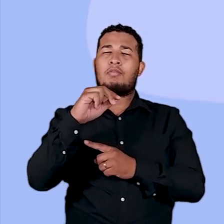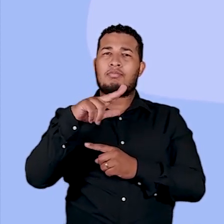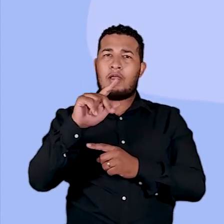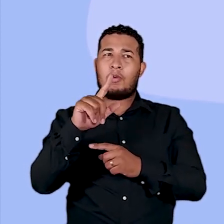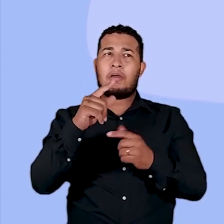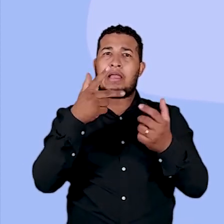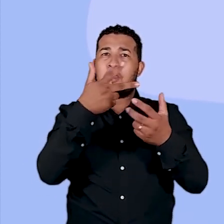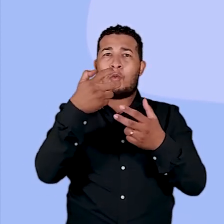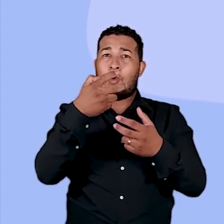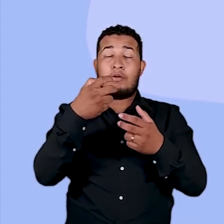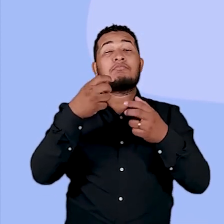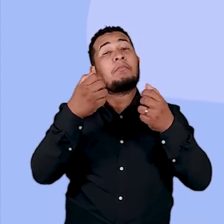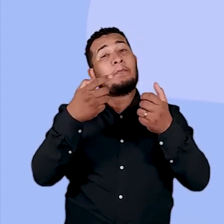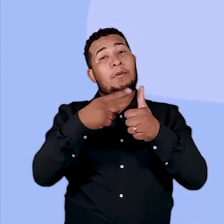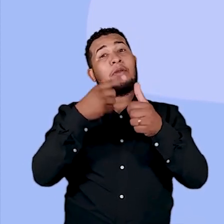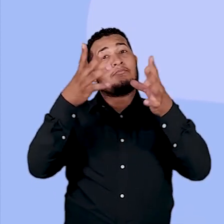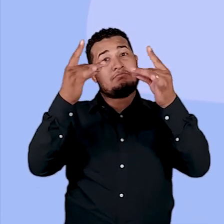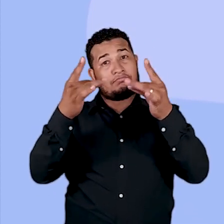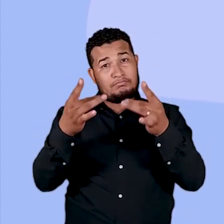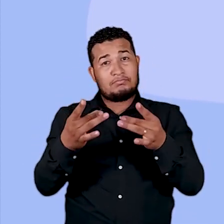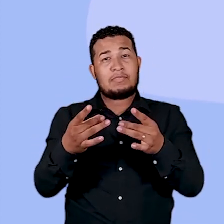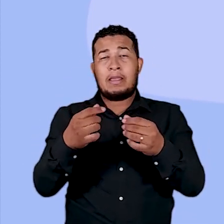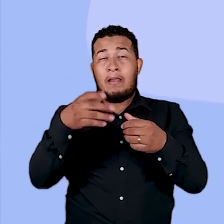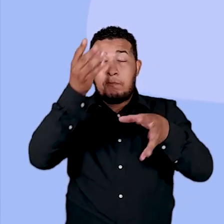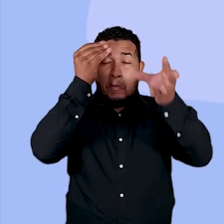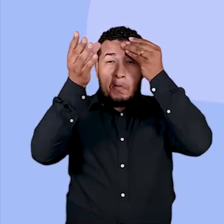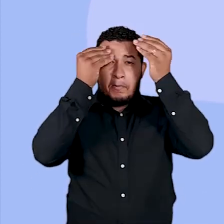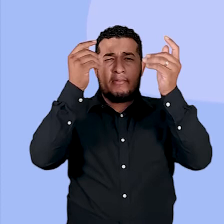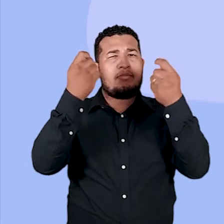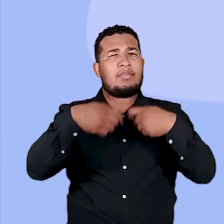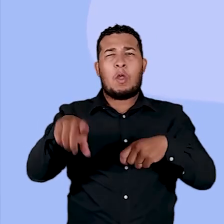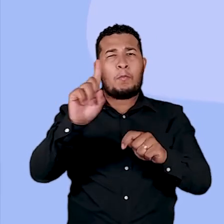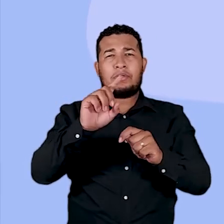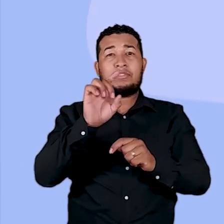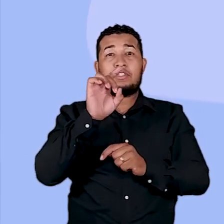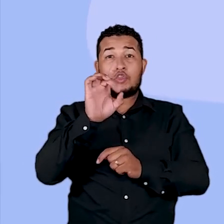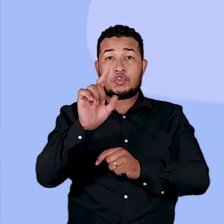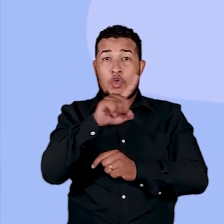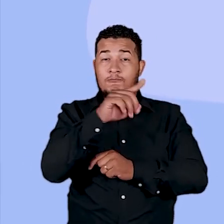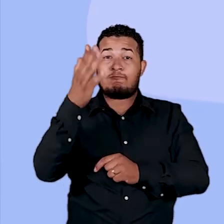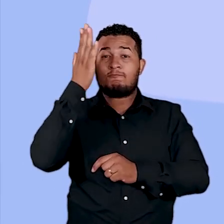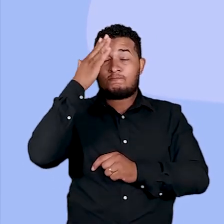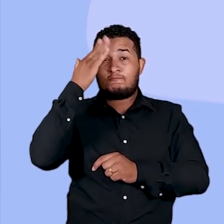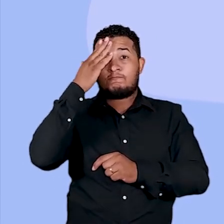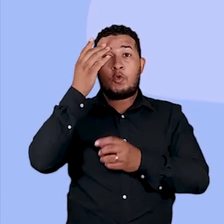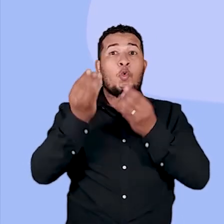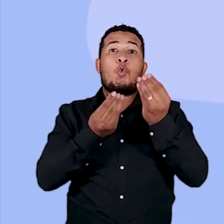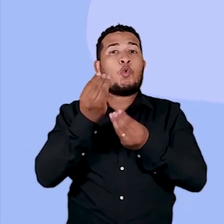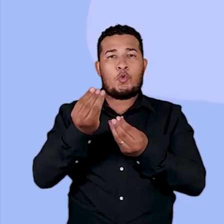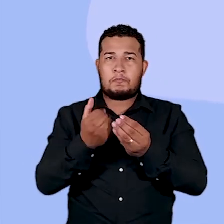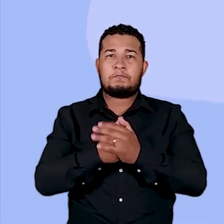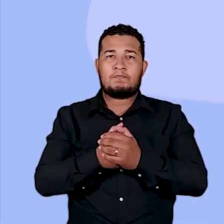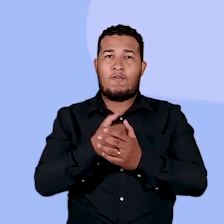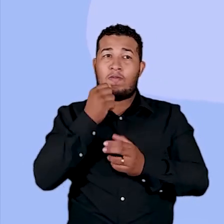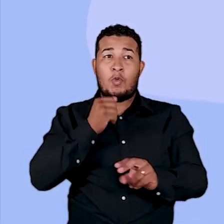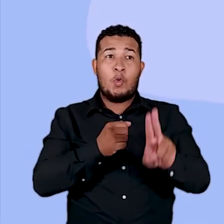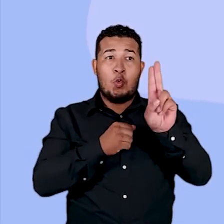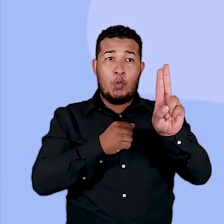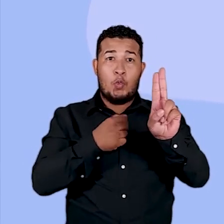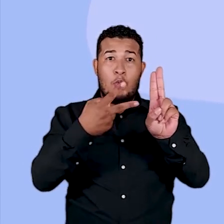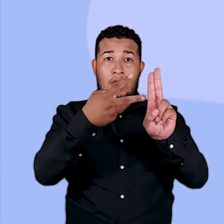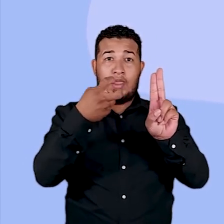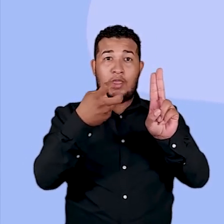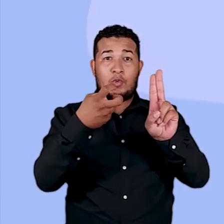igual? Galera, isso a gente está definindo a fórmula, não precisa gravar tudo isso. É só para vocês saberem de onde está vindo. A gente tem que U